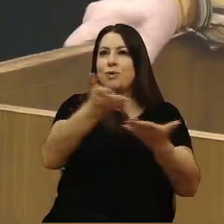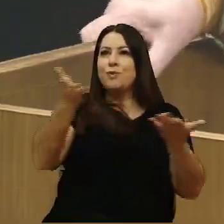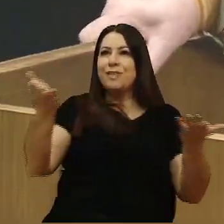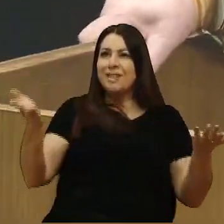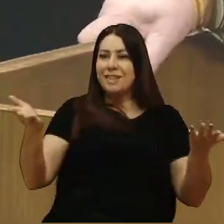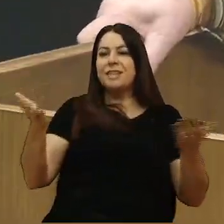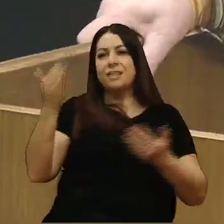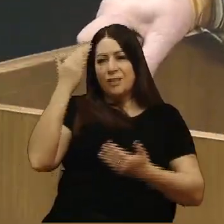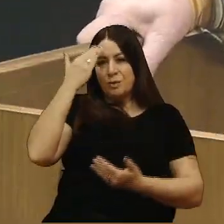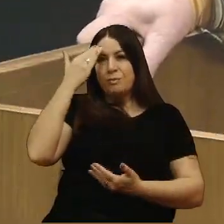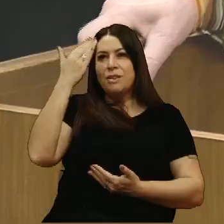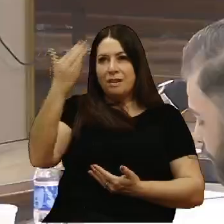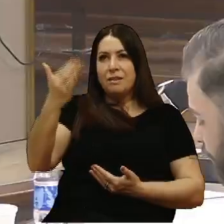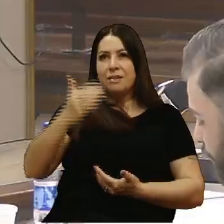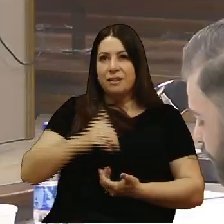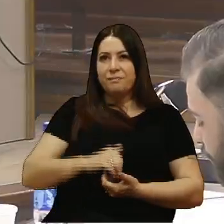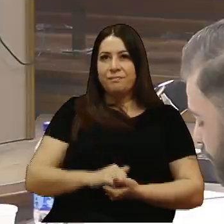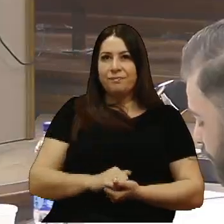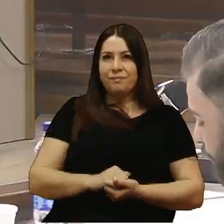vocês. Muito obrigado.